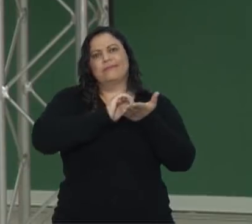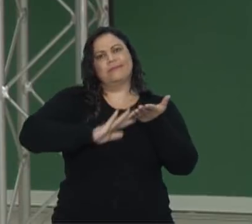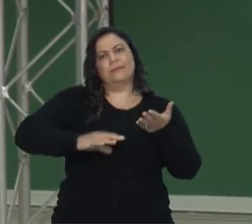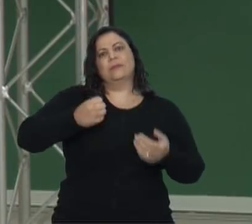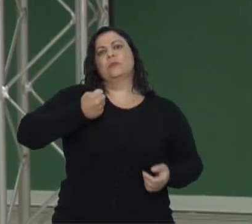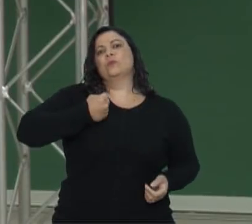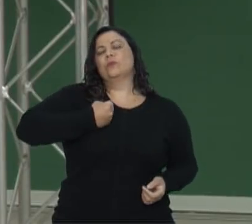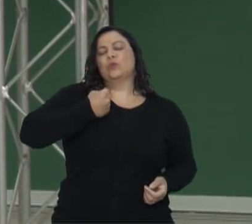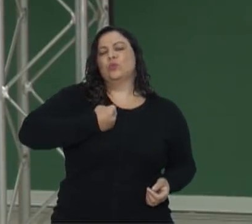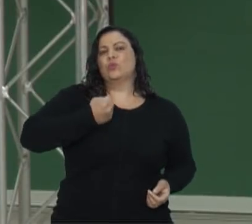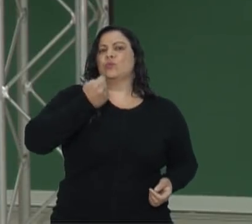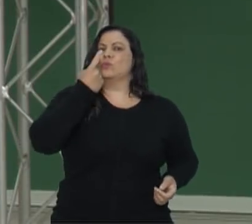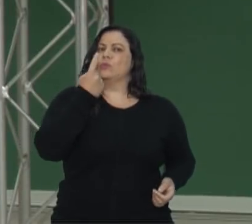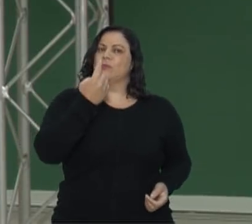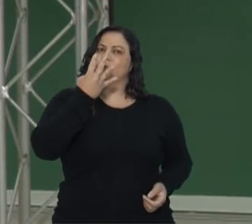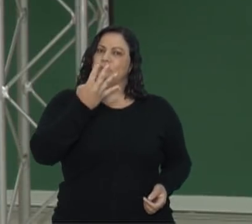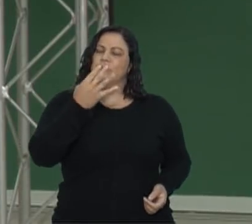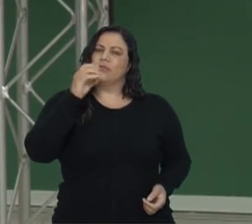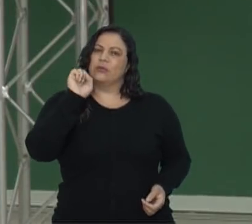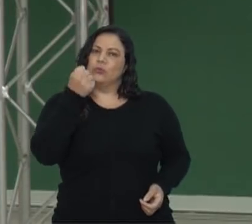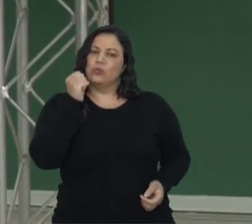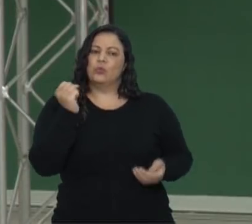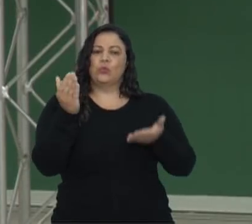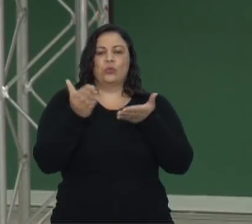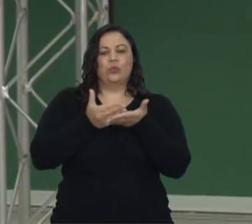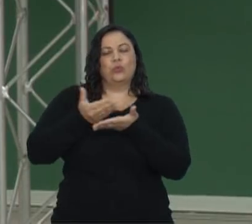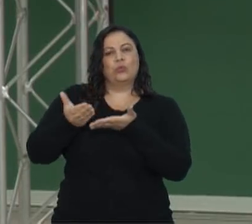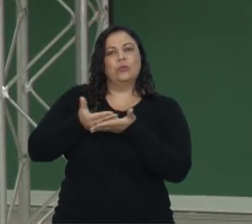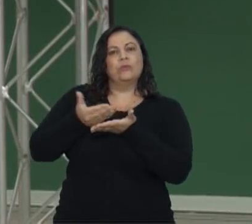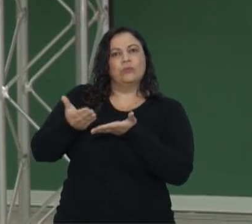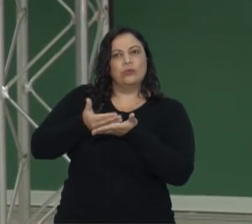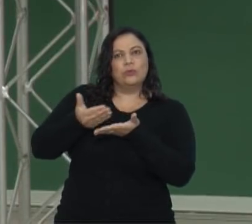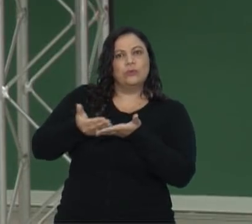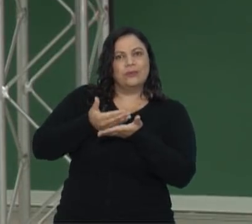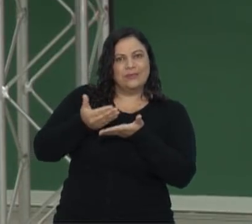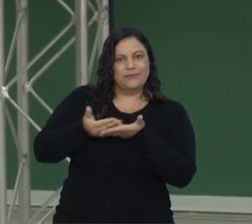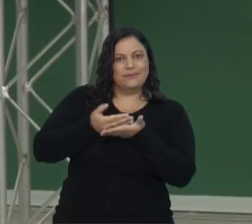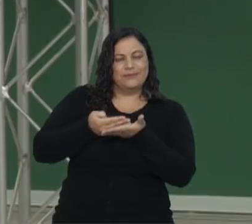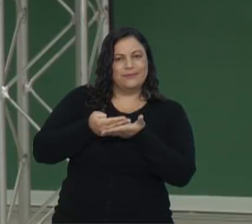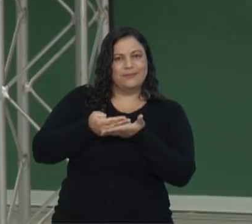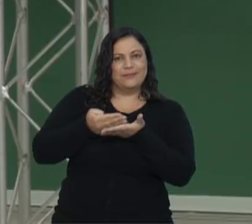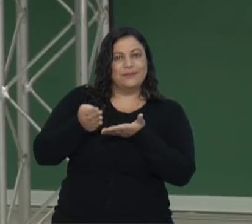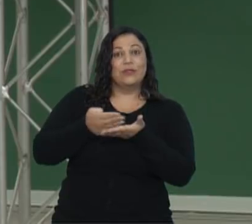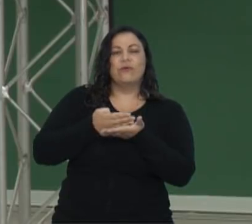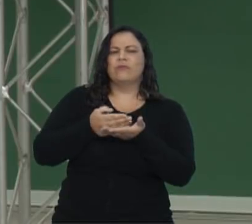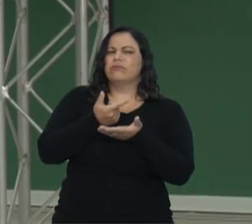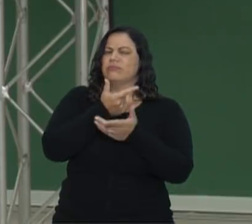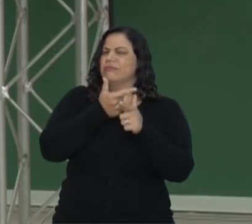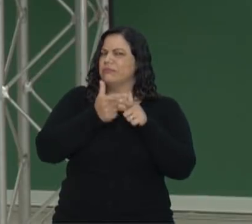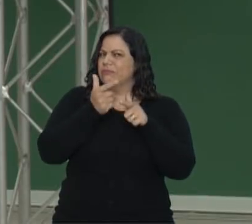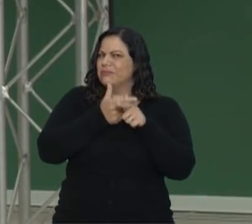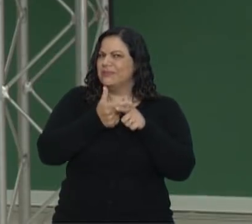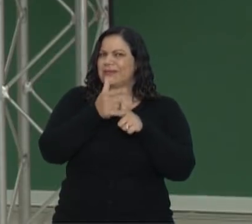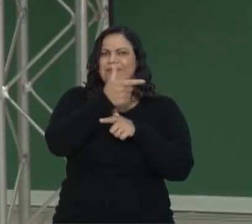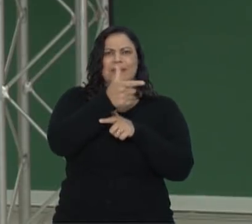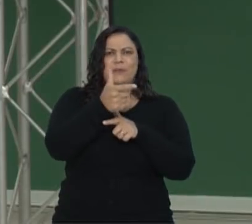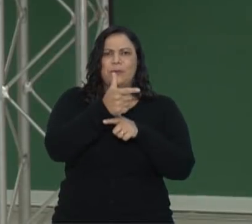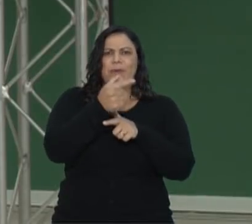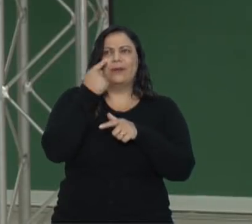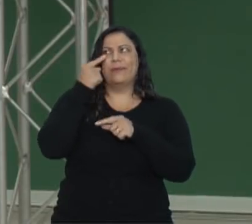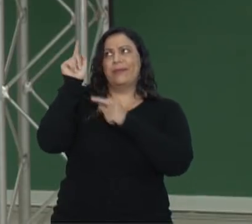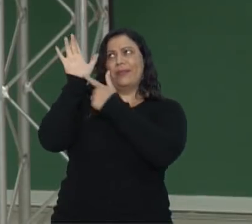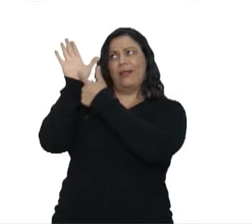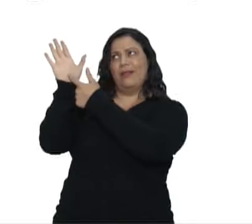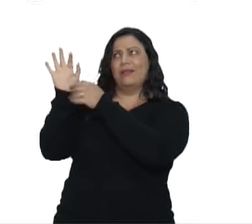Página 148, se você não tem o livro, não tem problema. Eu estou trazendo o exercício para vocês copiarem. Exercício número